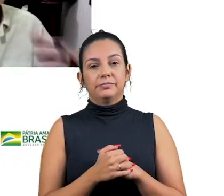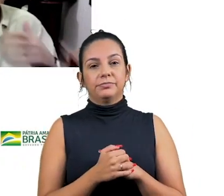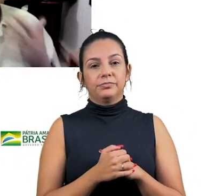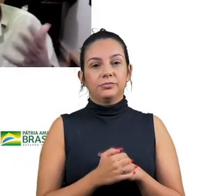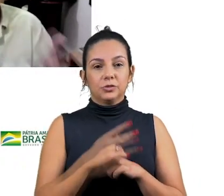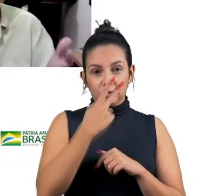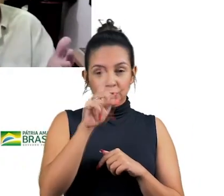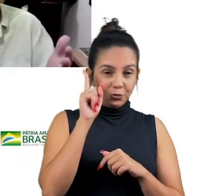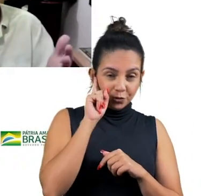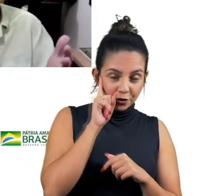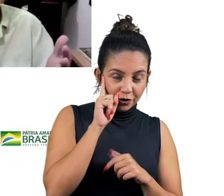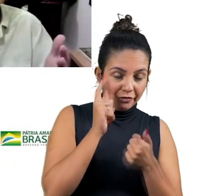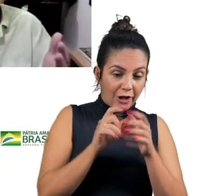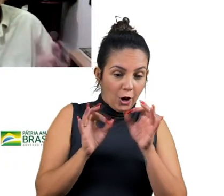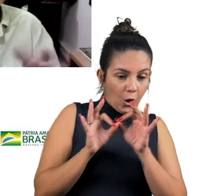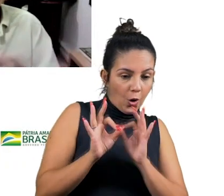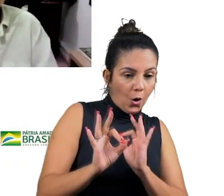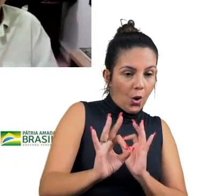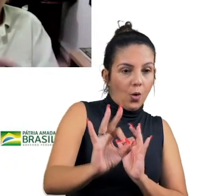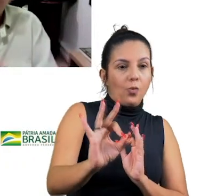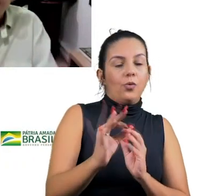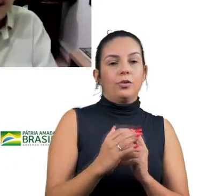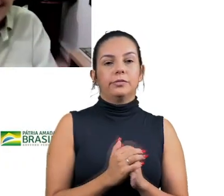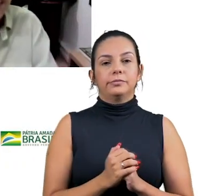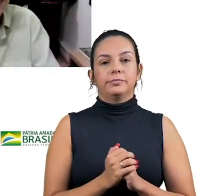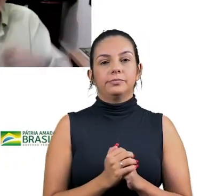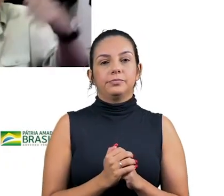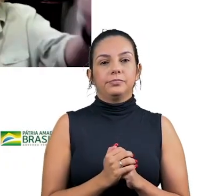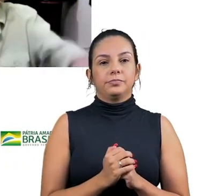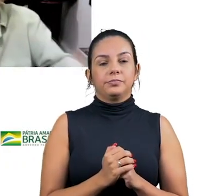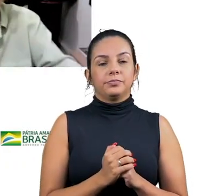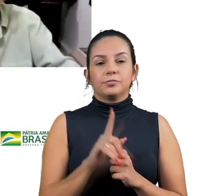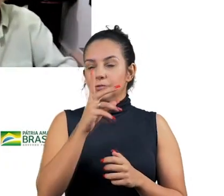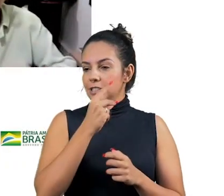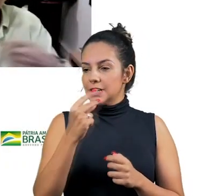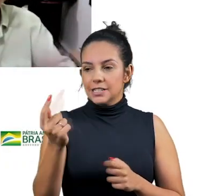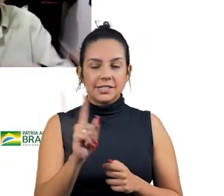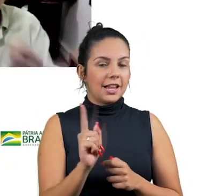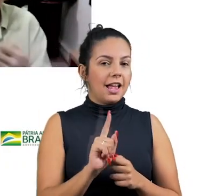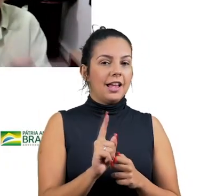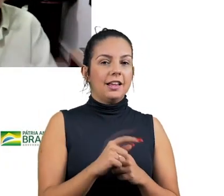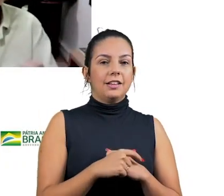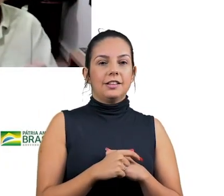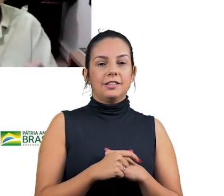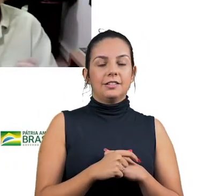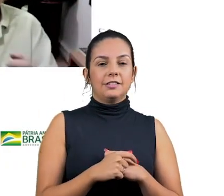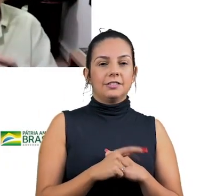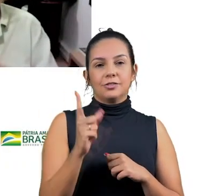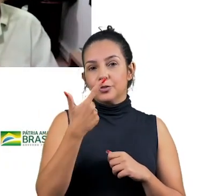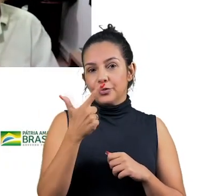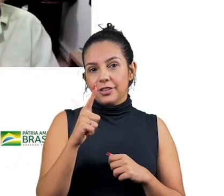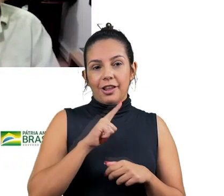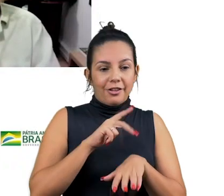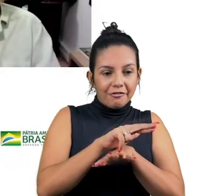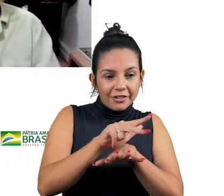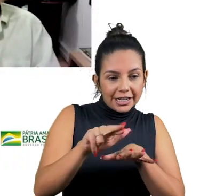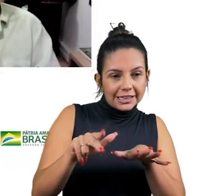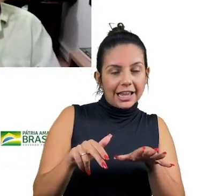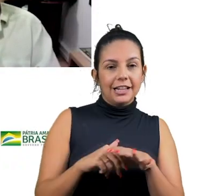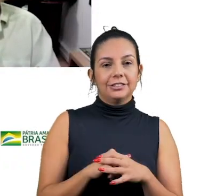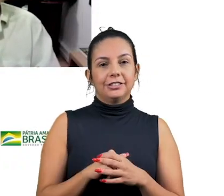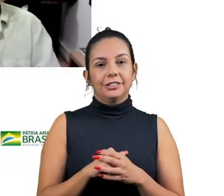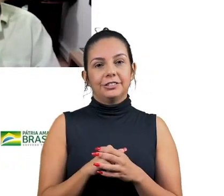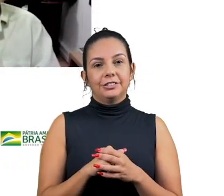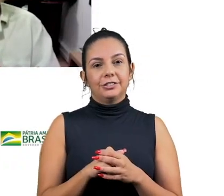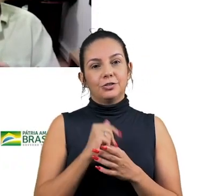seu dia fica longo, né? Porque você não sai, você não tem muita variedade.